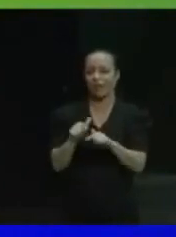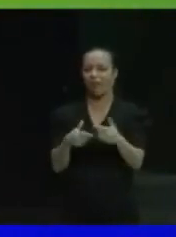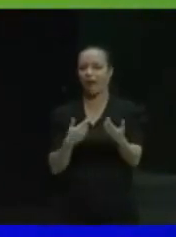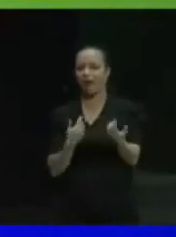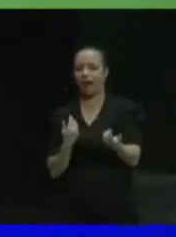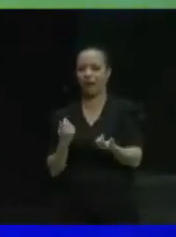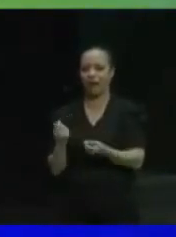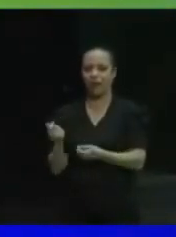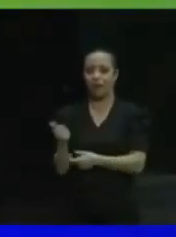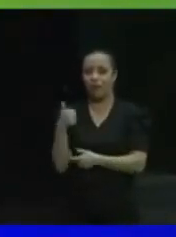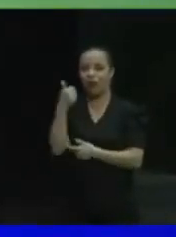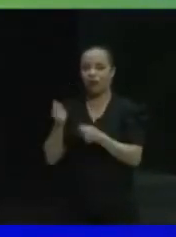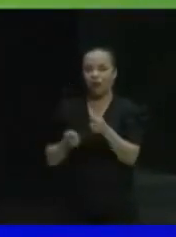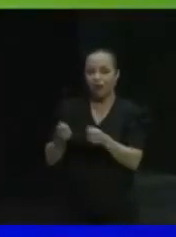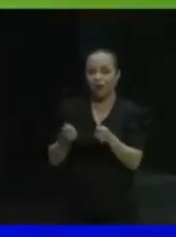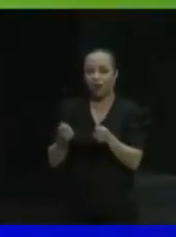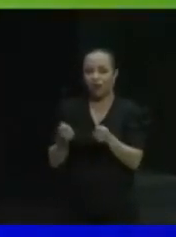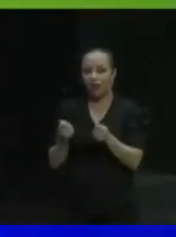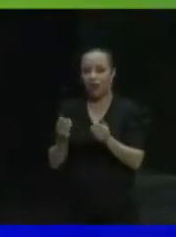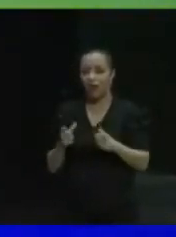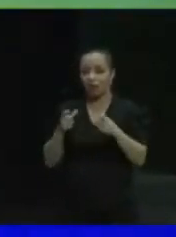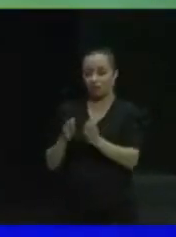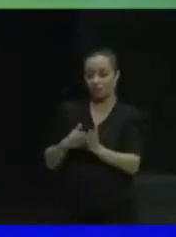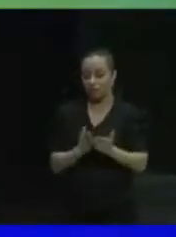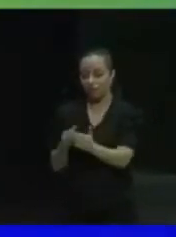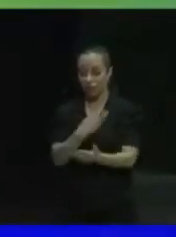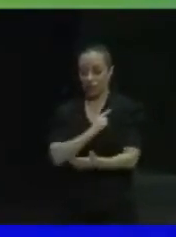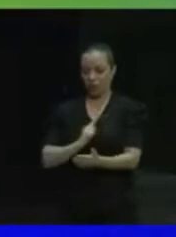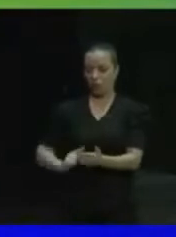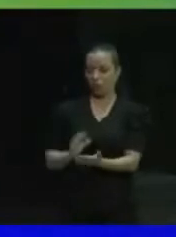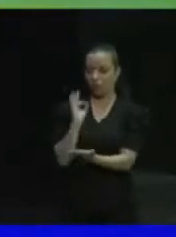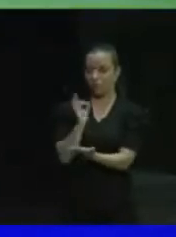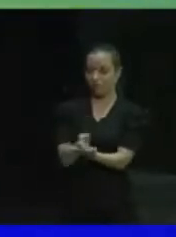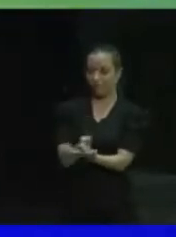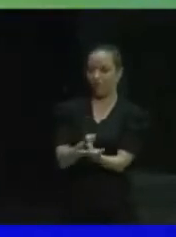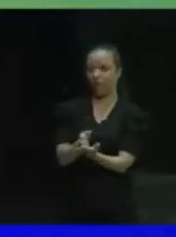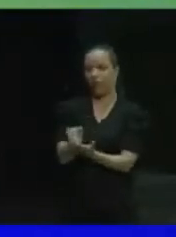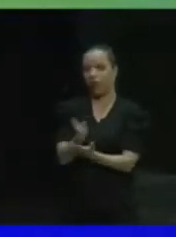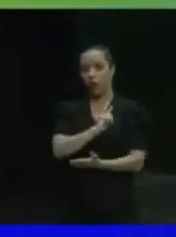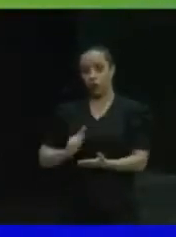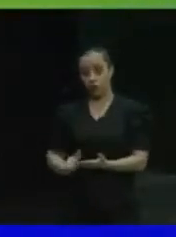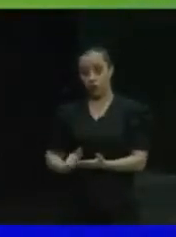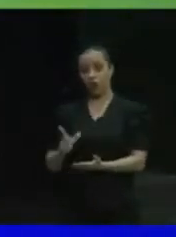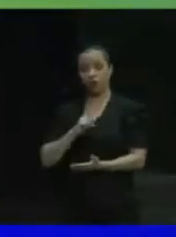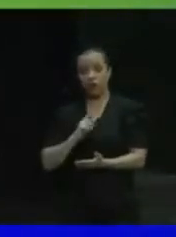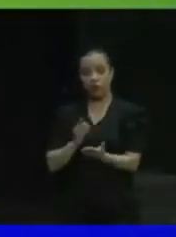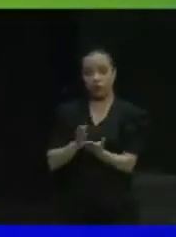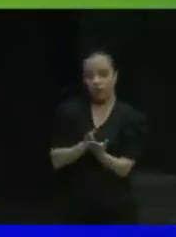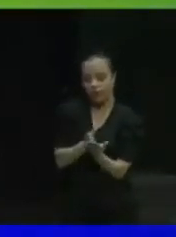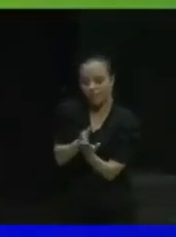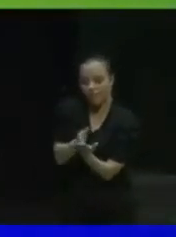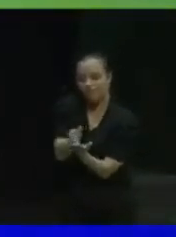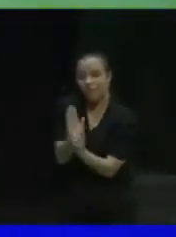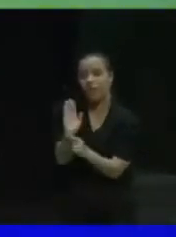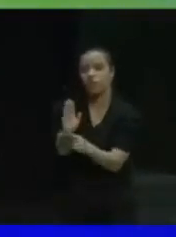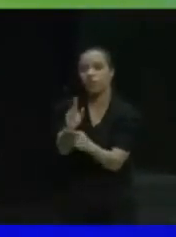recolocando o governo na trilha certa. O governo existe para ajudar as pessoas e não o